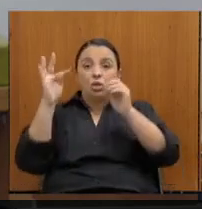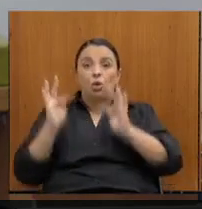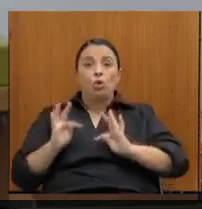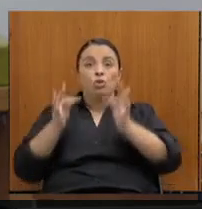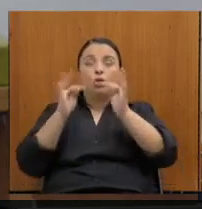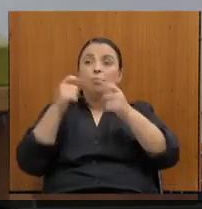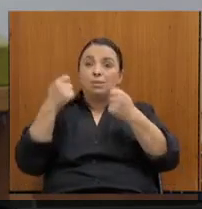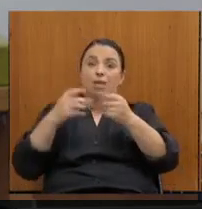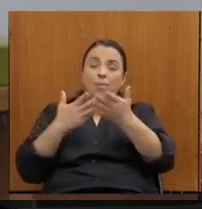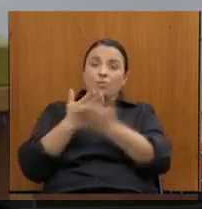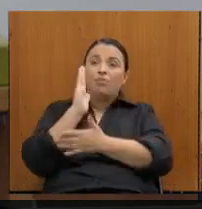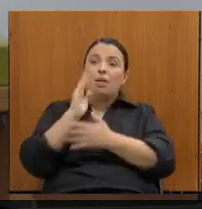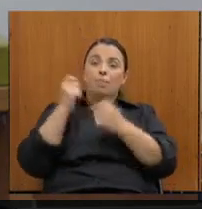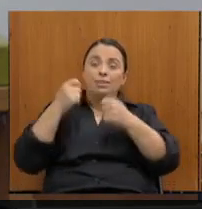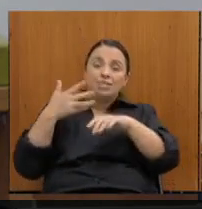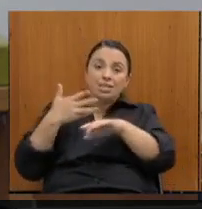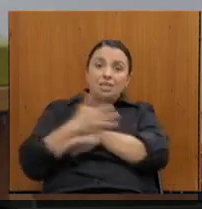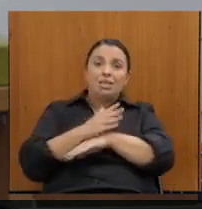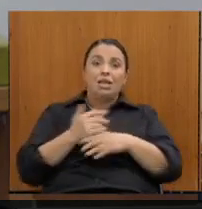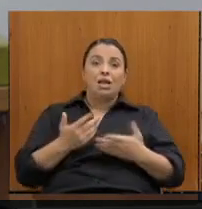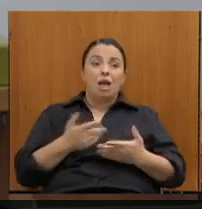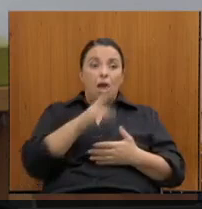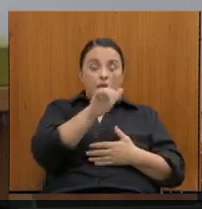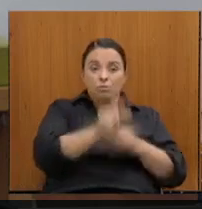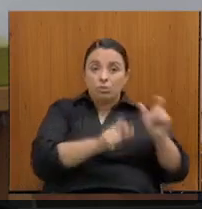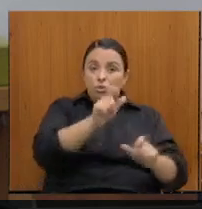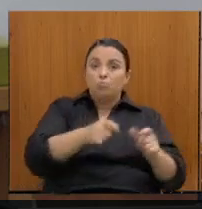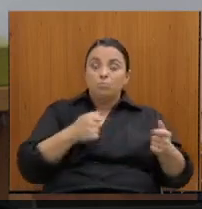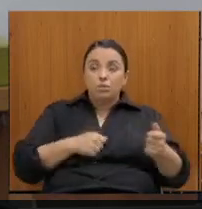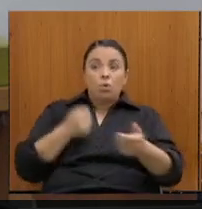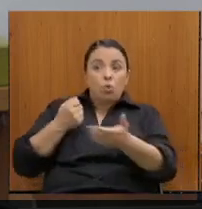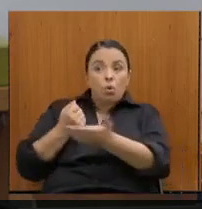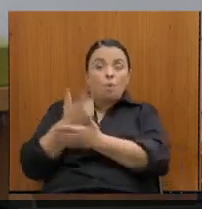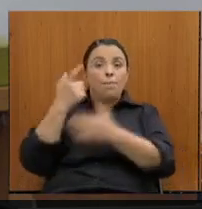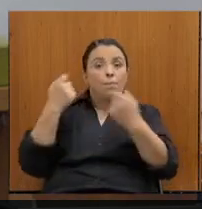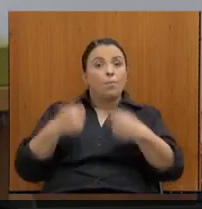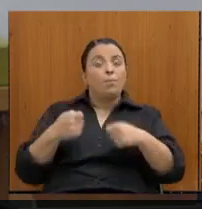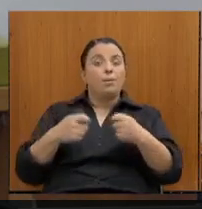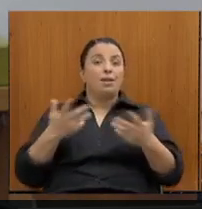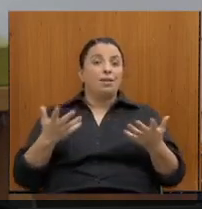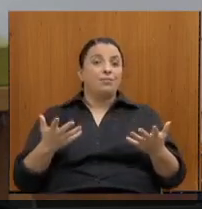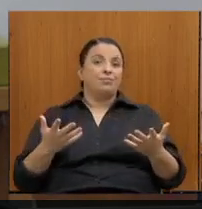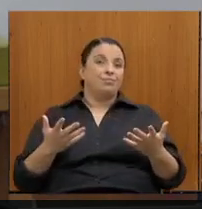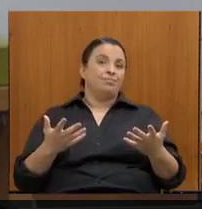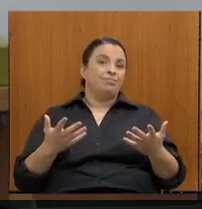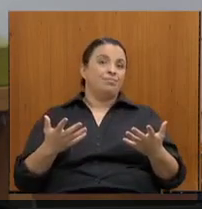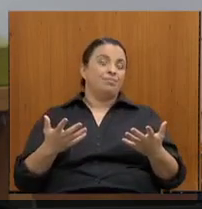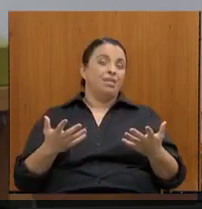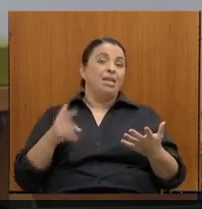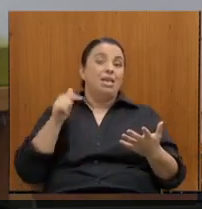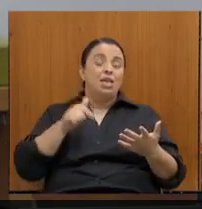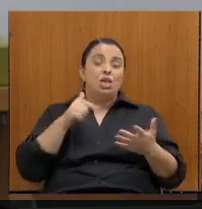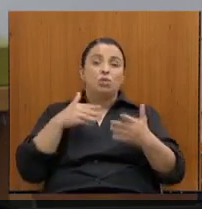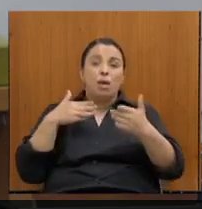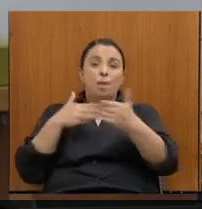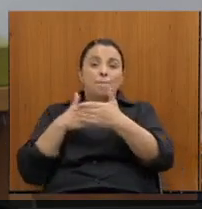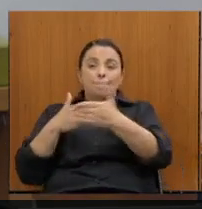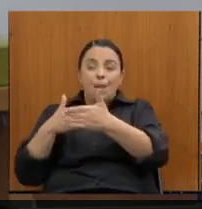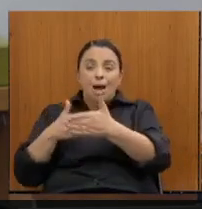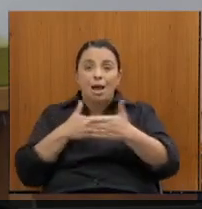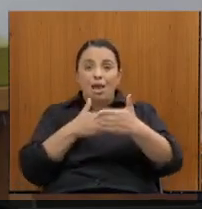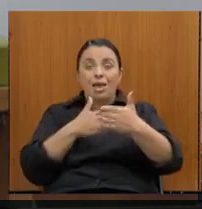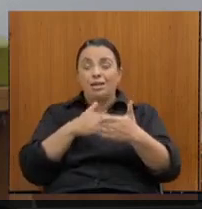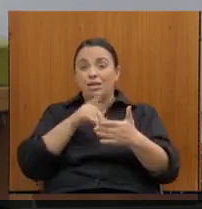ela precisa de ser comprada pelo consumidor bom então é isso são Barreiras que